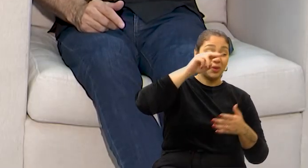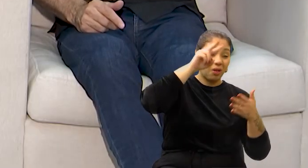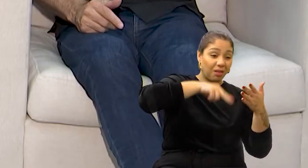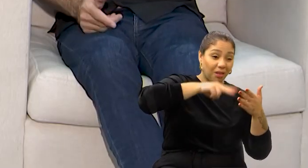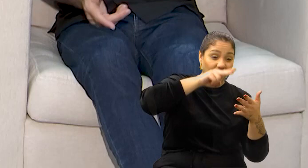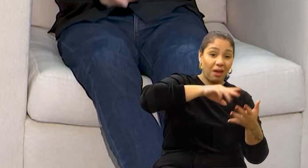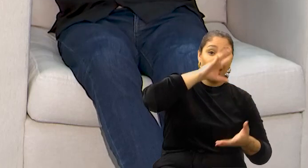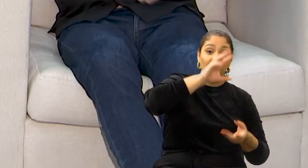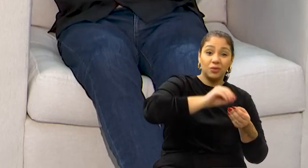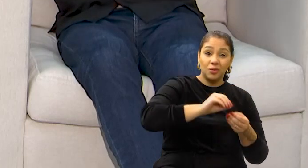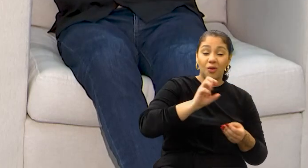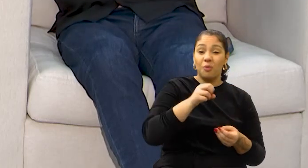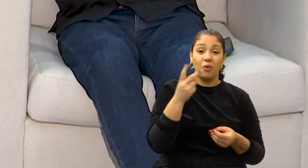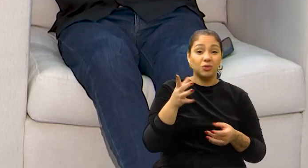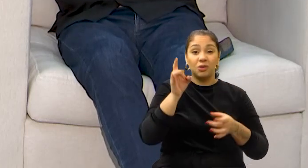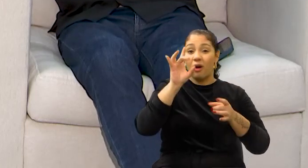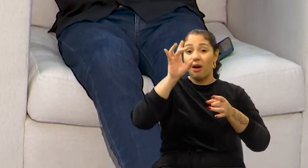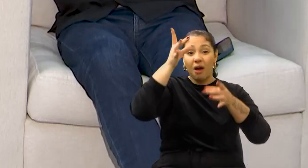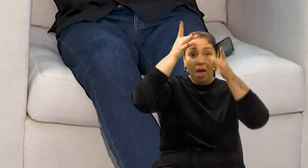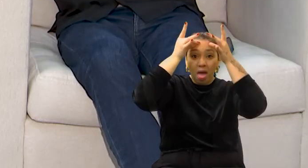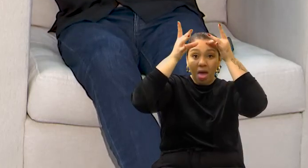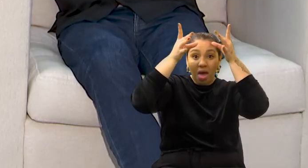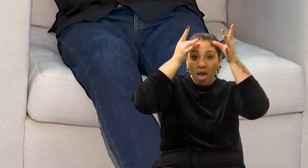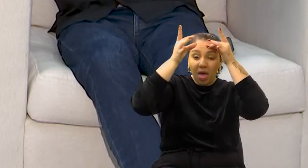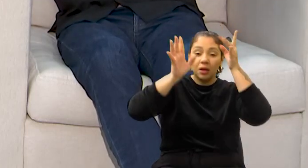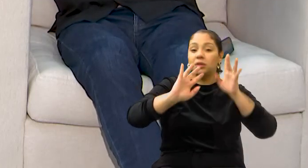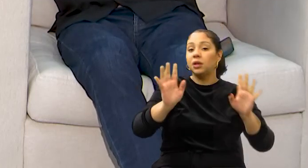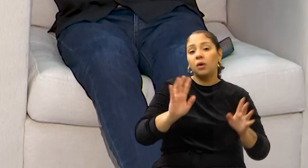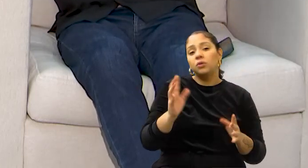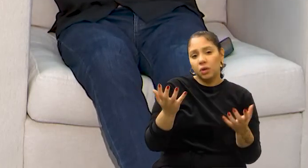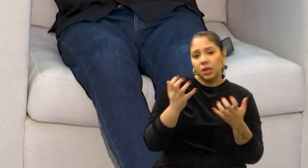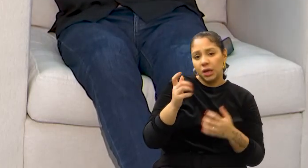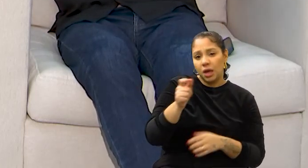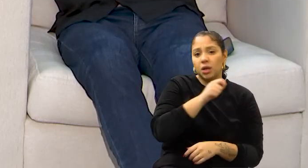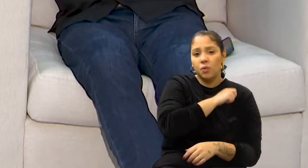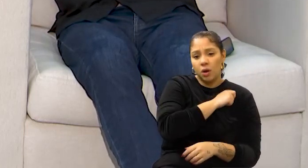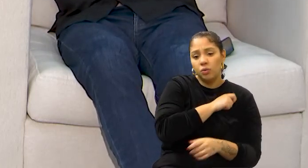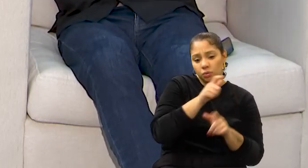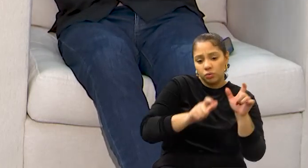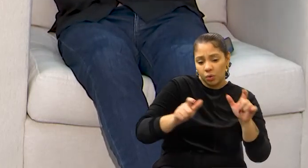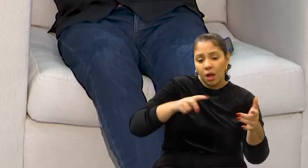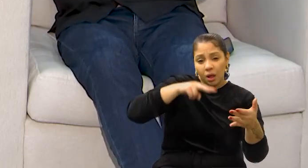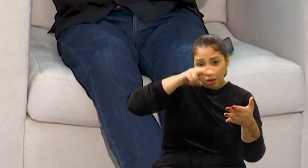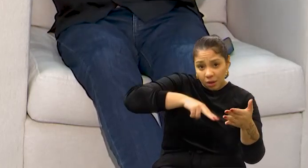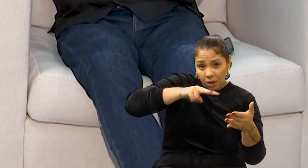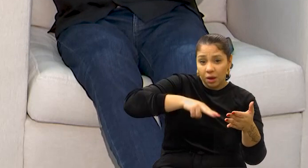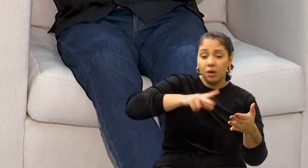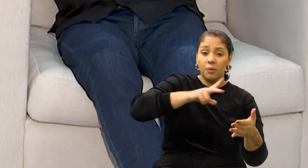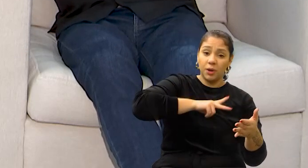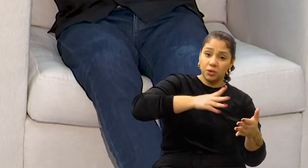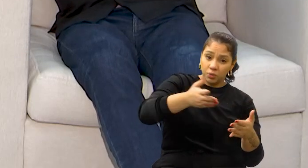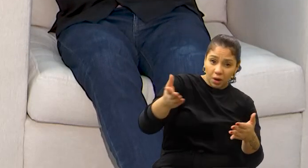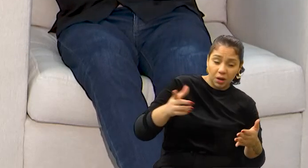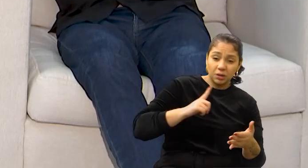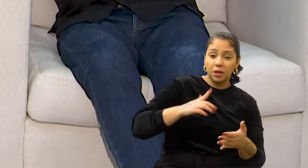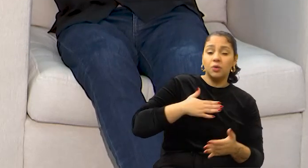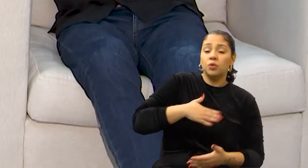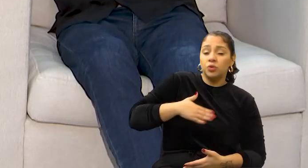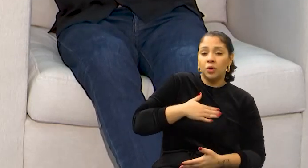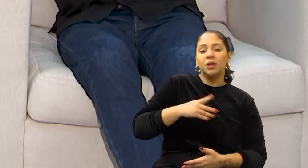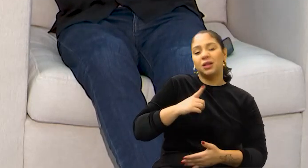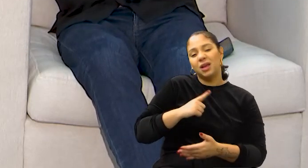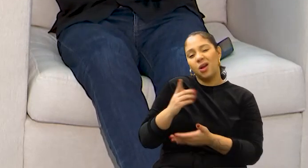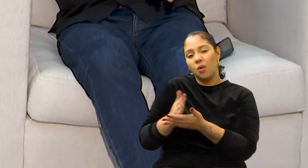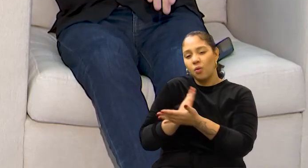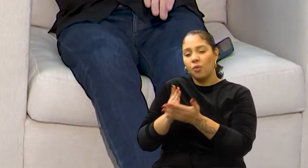a decoreba e o que nós queremos é o contrário que os alunos é o meio tem o prazer da Leitura porque Óbvio vai ter